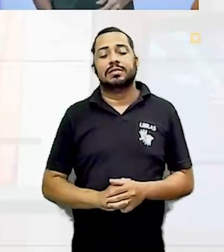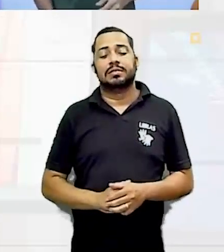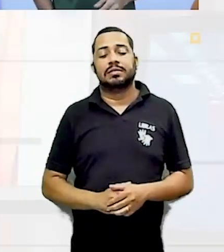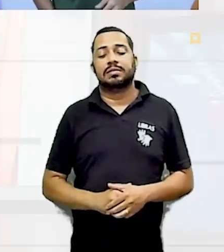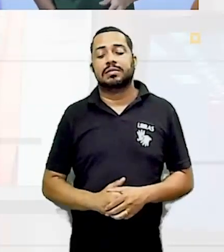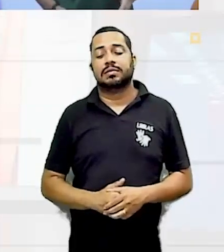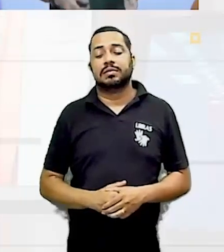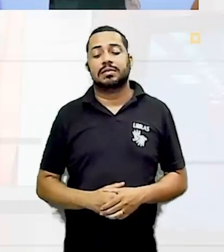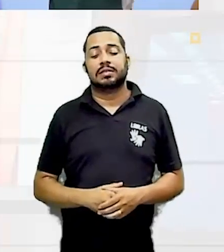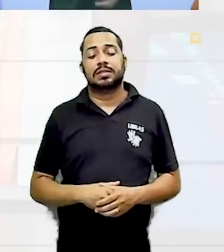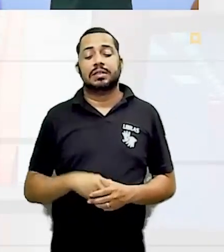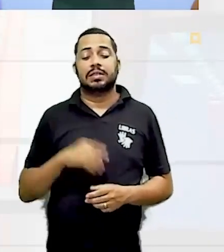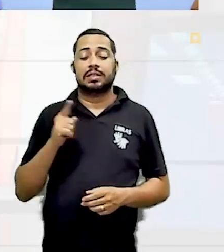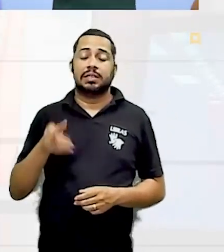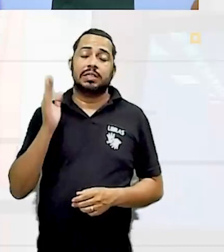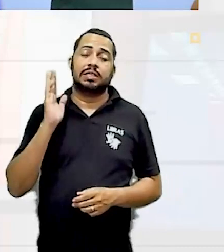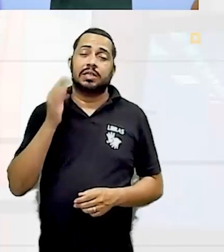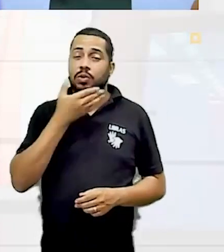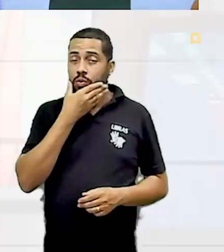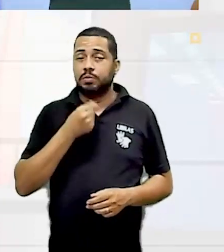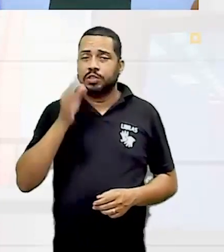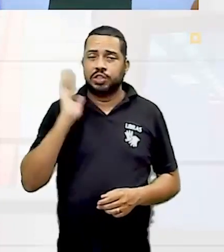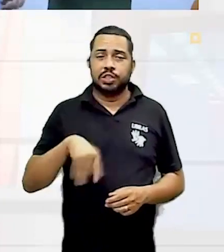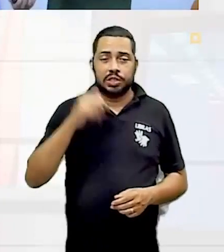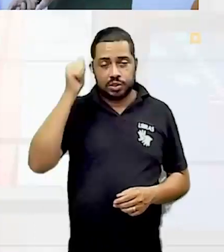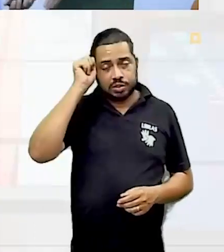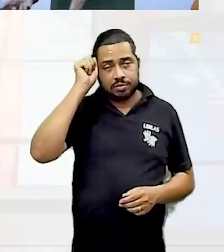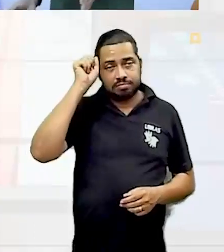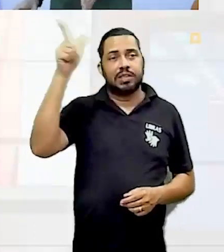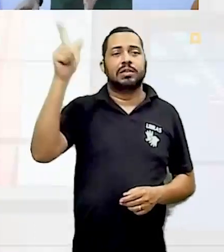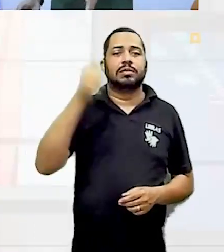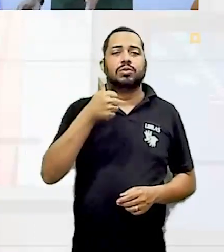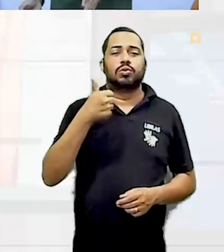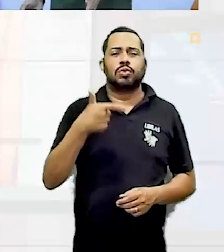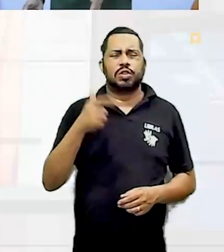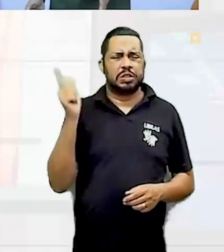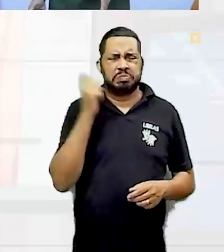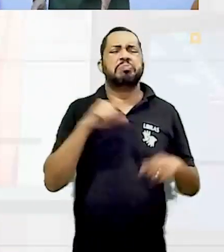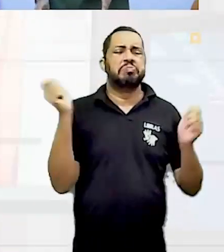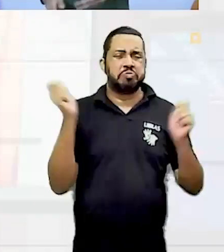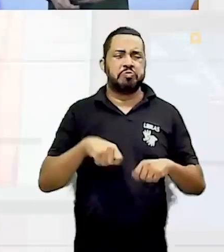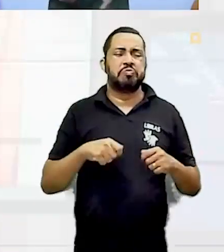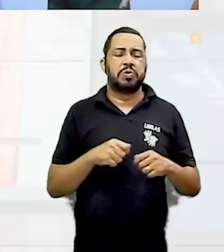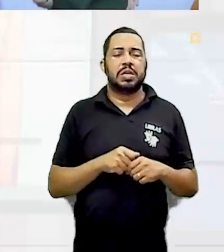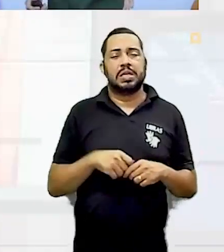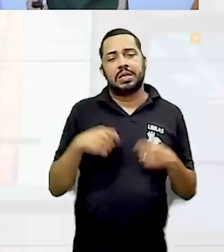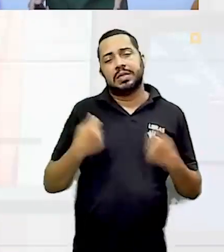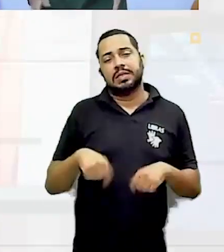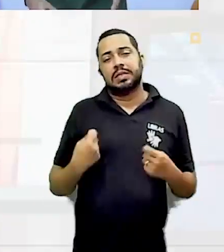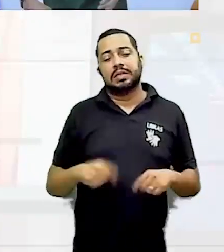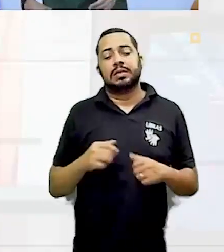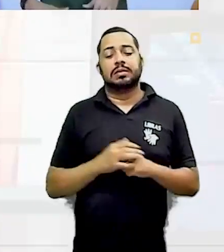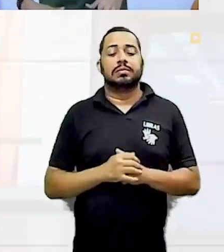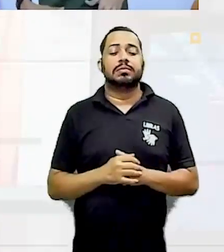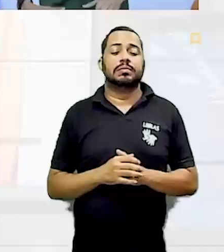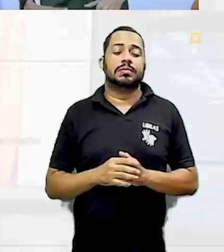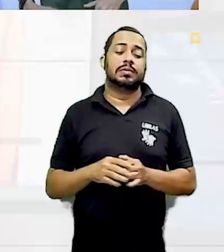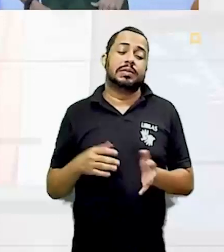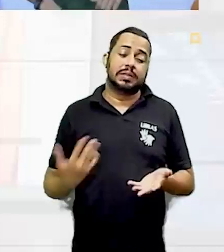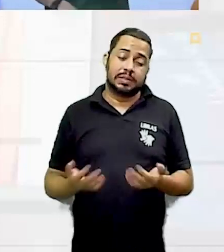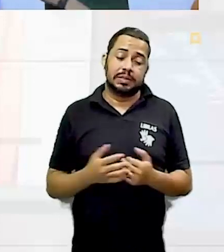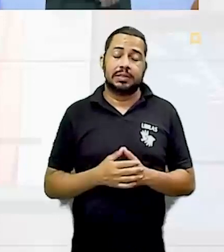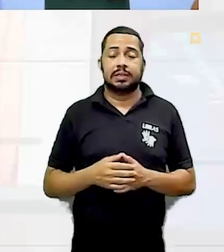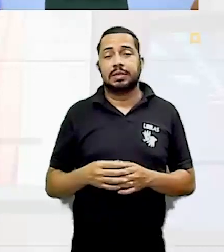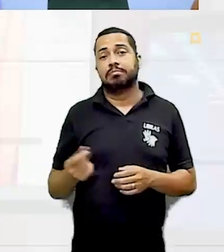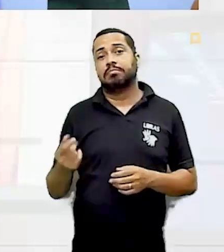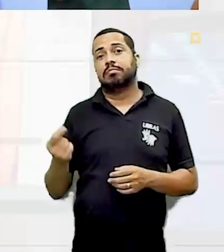que Muybridge ele já deu a ideia de que 12 era o suficiente para o que ele queria, era o necessário. E